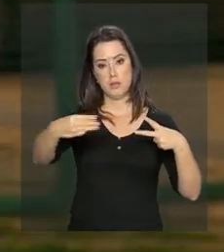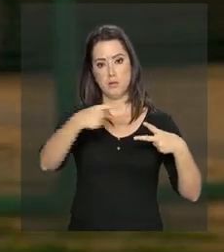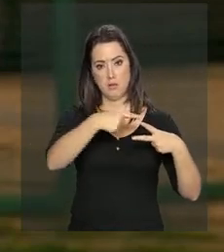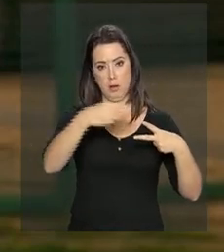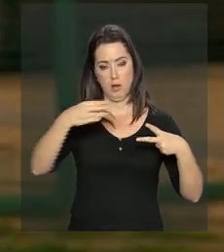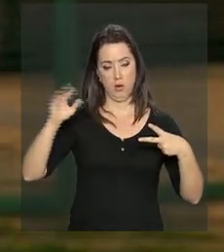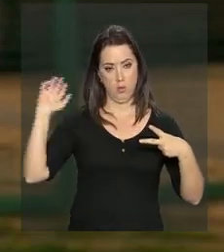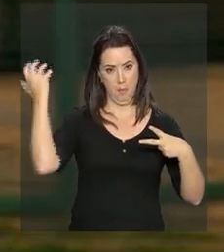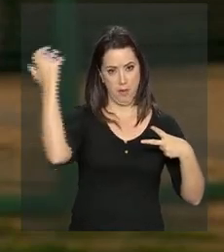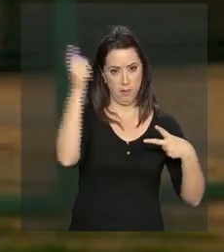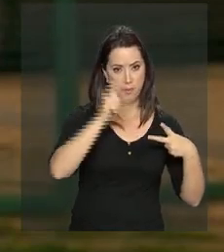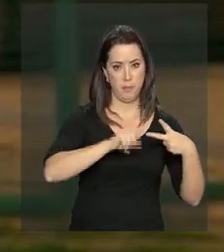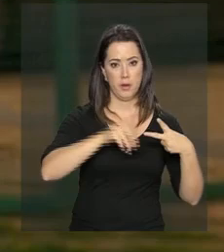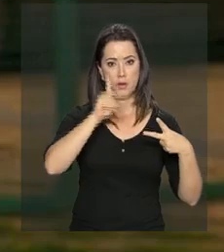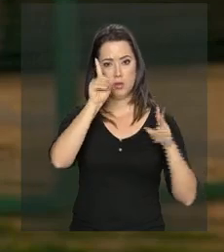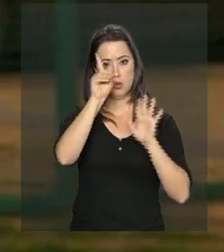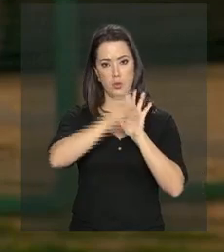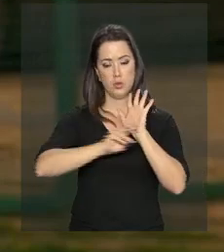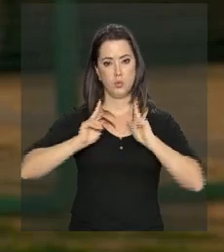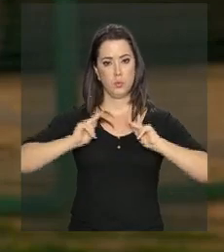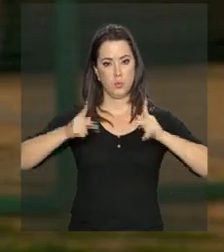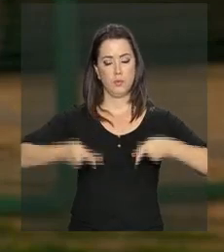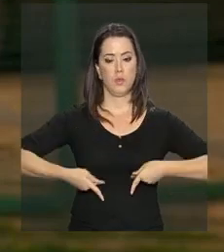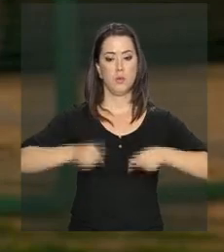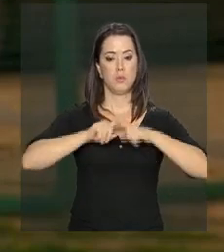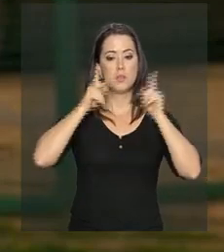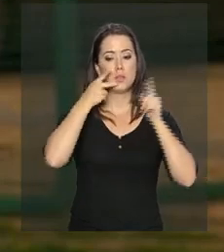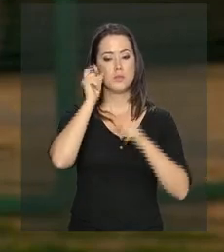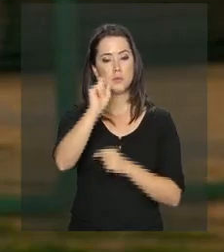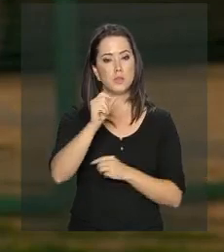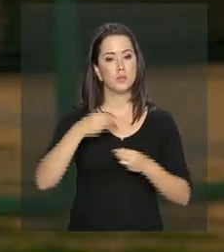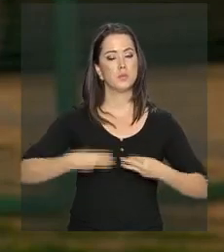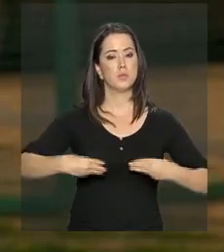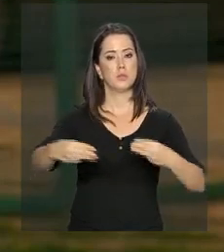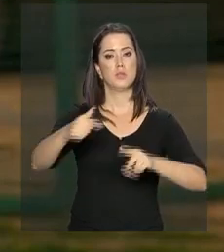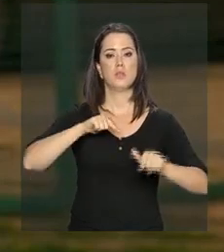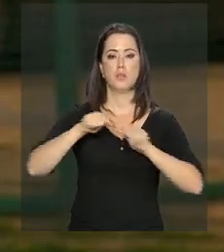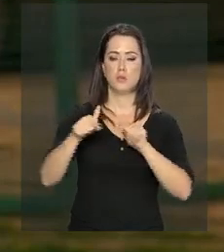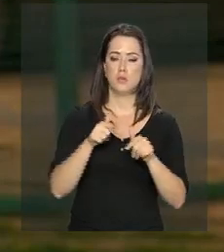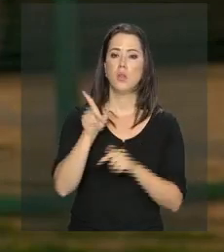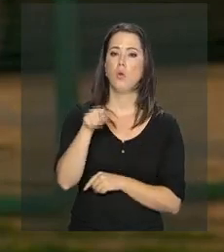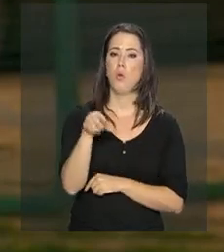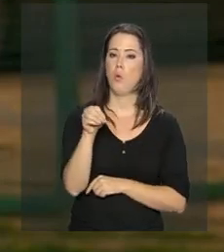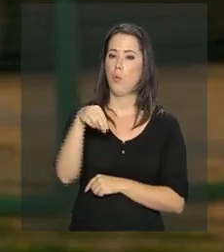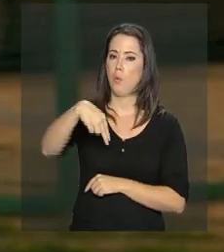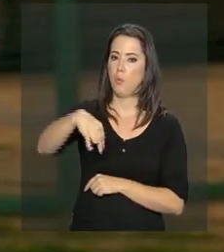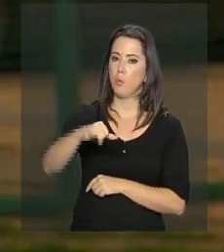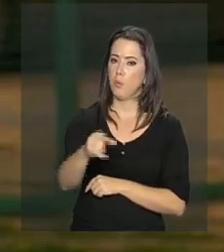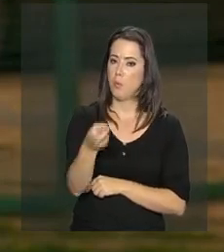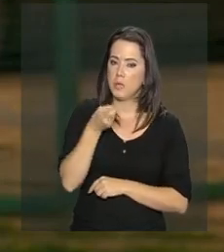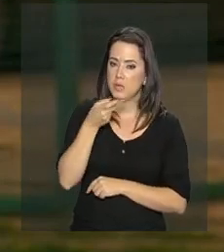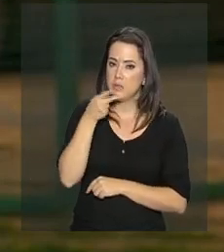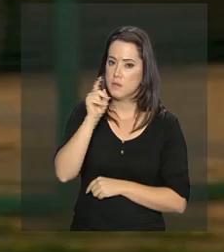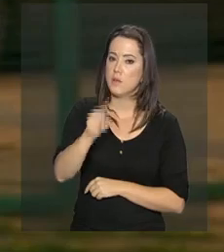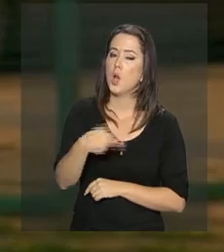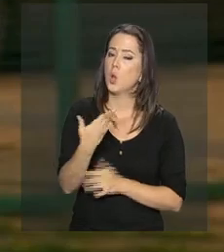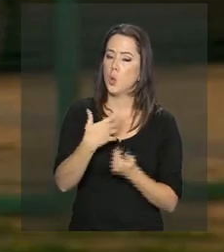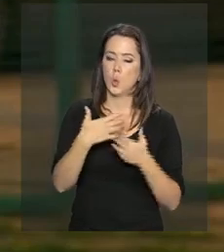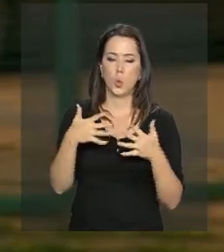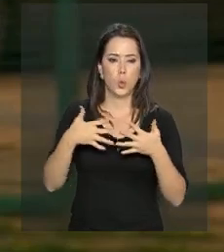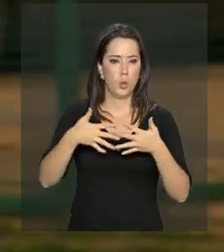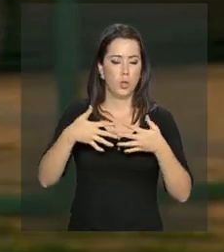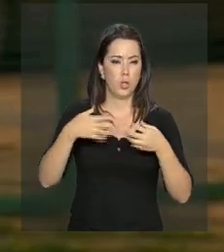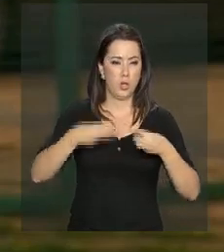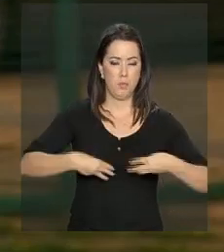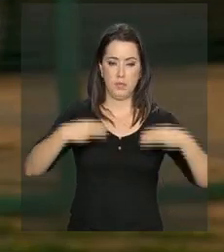ambiente e direitos humanos quanto ao ministério do trabalho o ministro ônix lorenzoni falou que ele será 10 mil